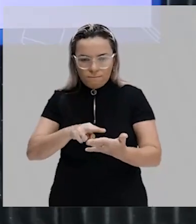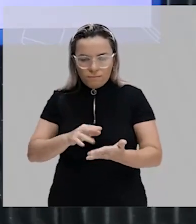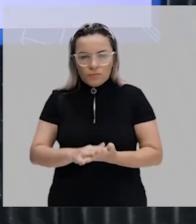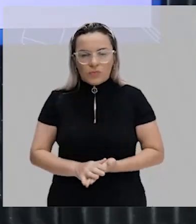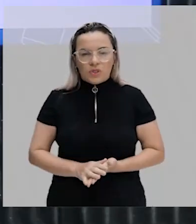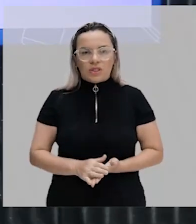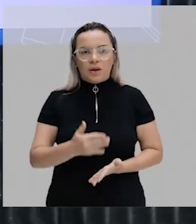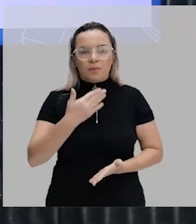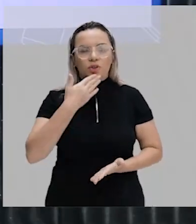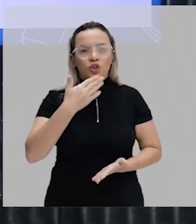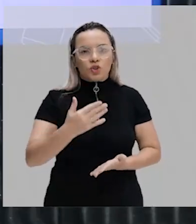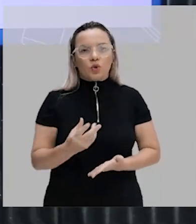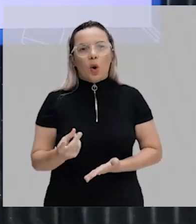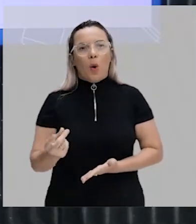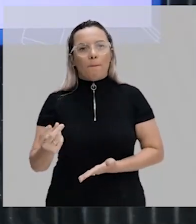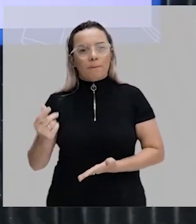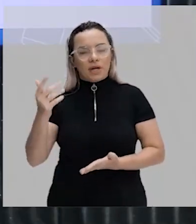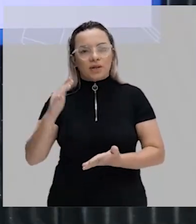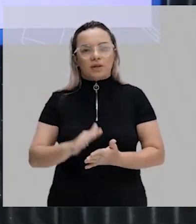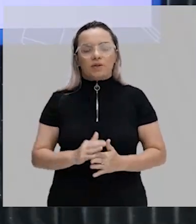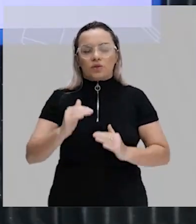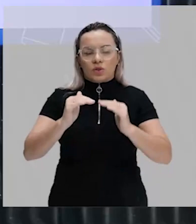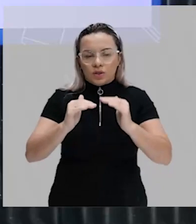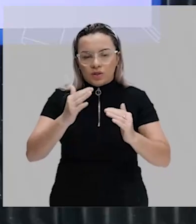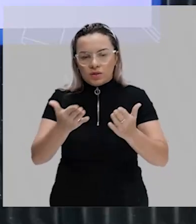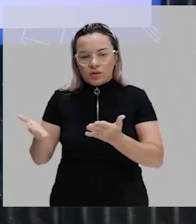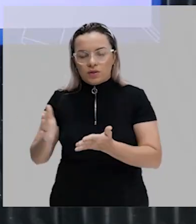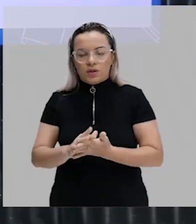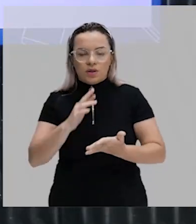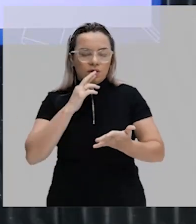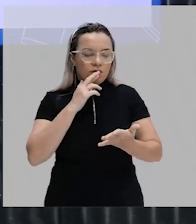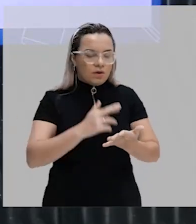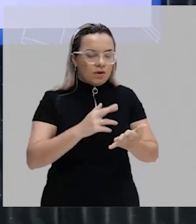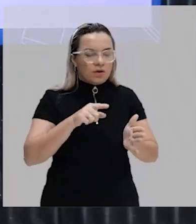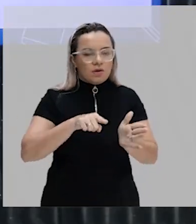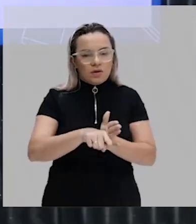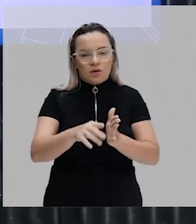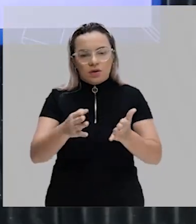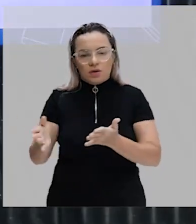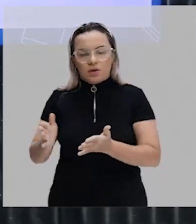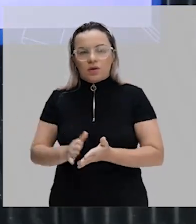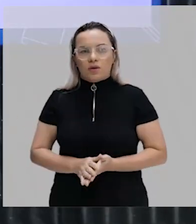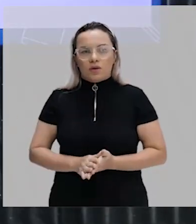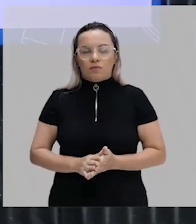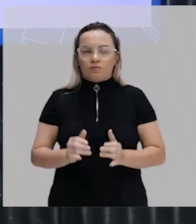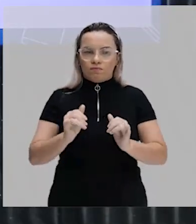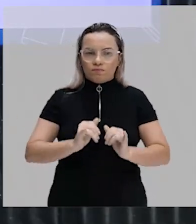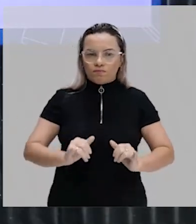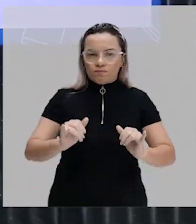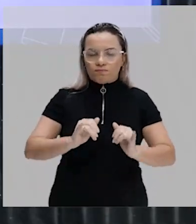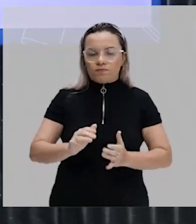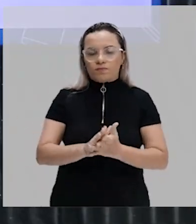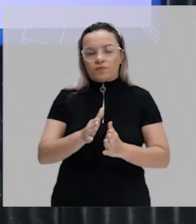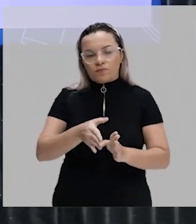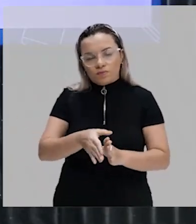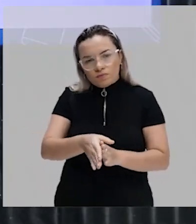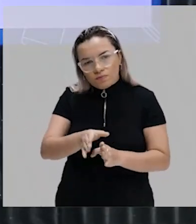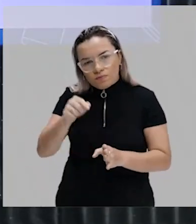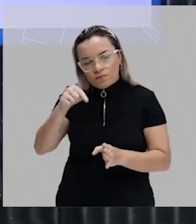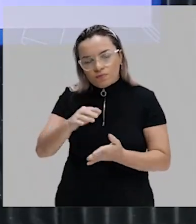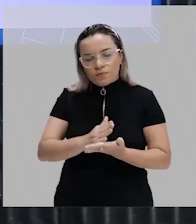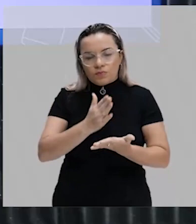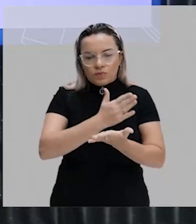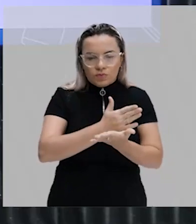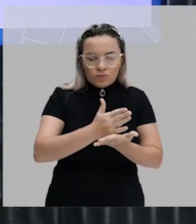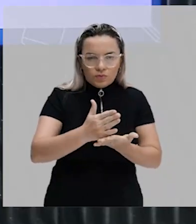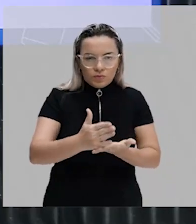né, o início da resolução. Aqui, só aquela orientação para você, caso tenha, né, começado a